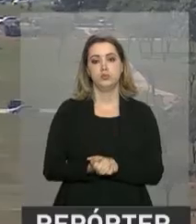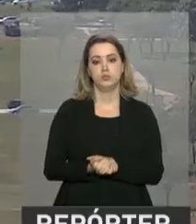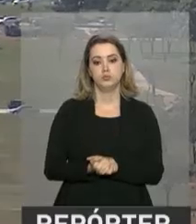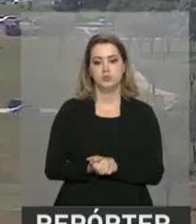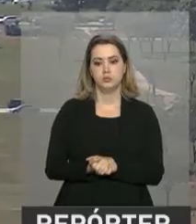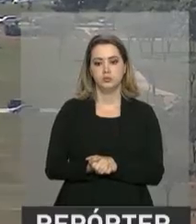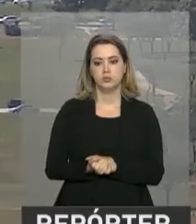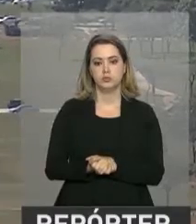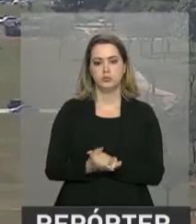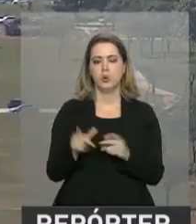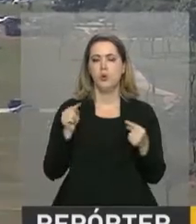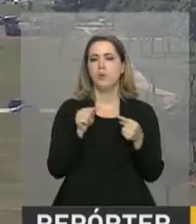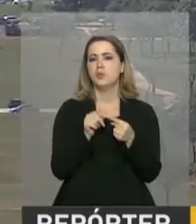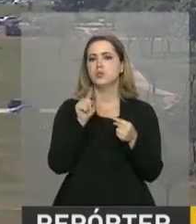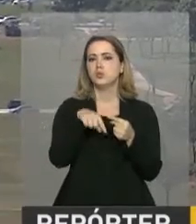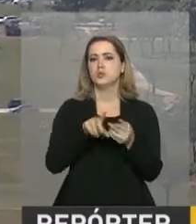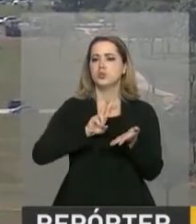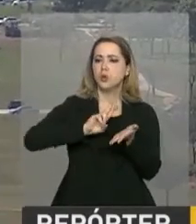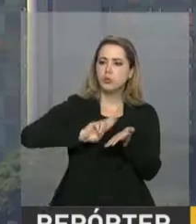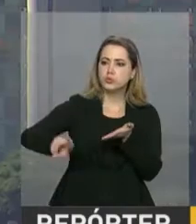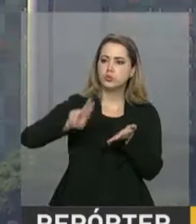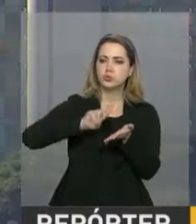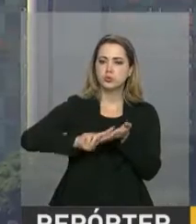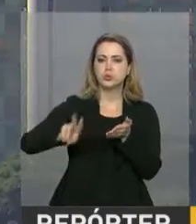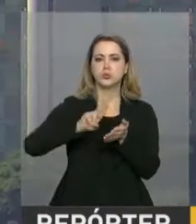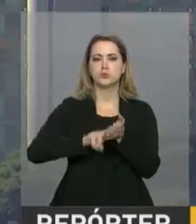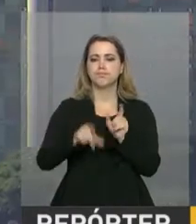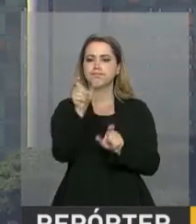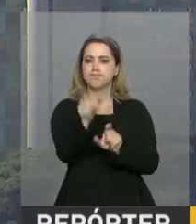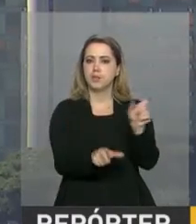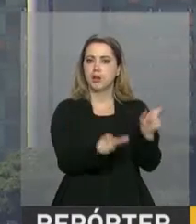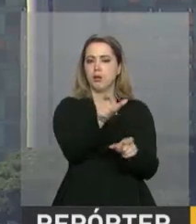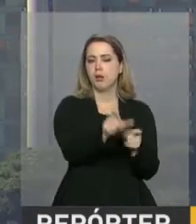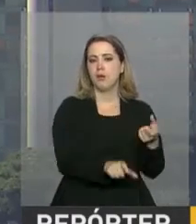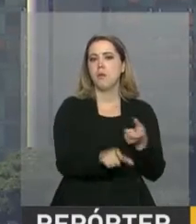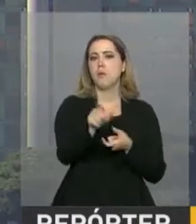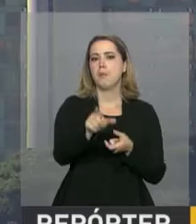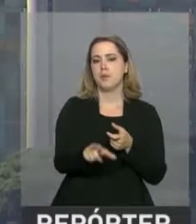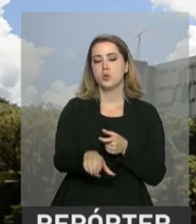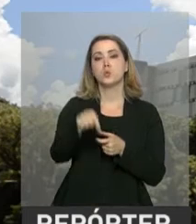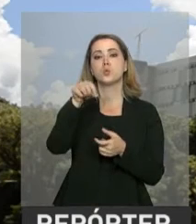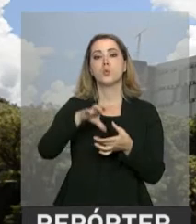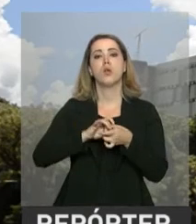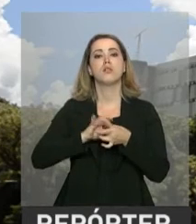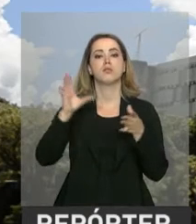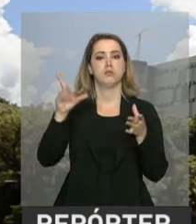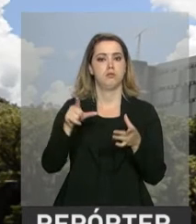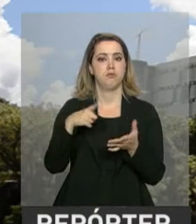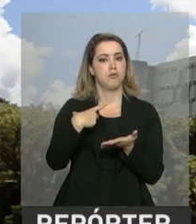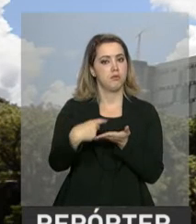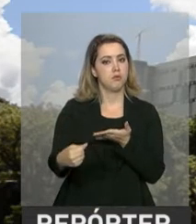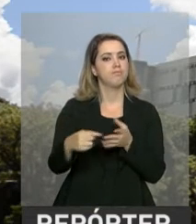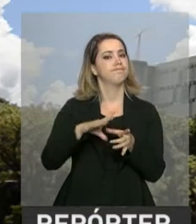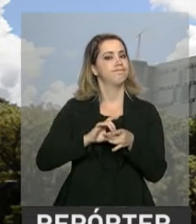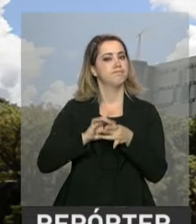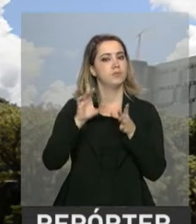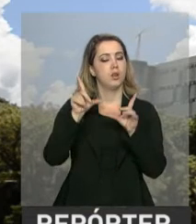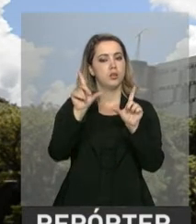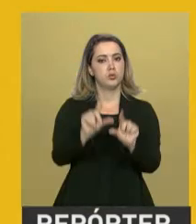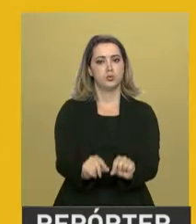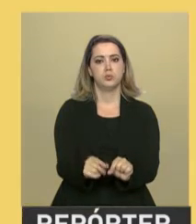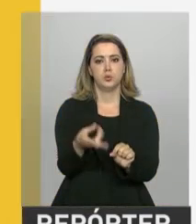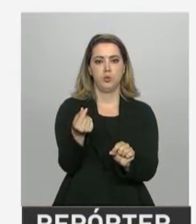o objetivo da extinção de cargos comissionados e funções gratificadas é reduzir os gastos com folha de pagamento